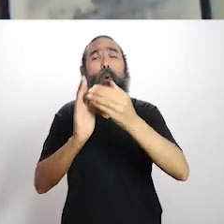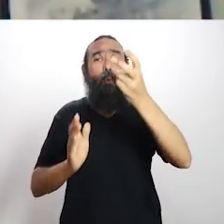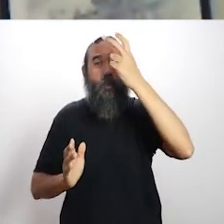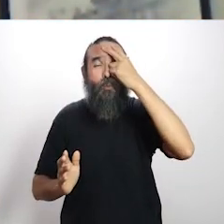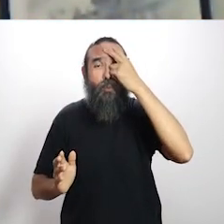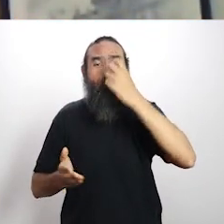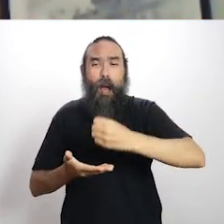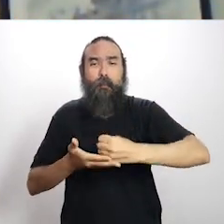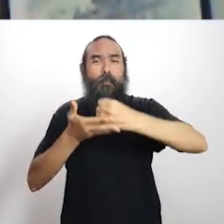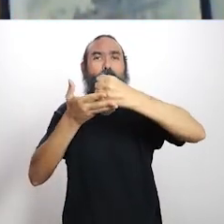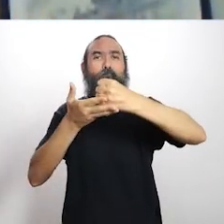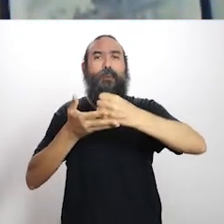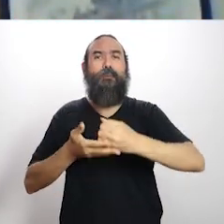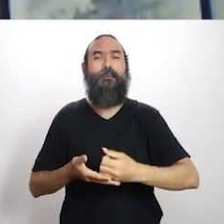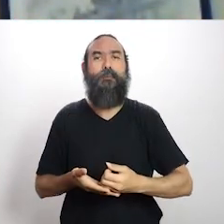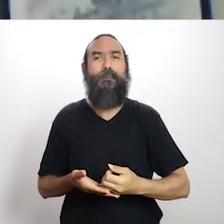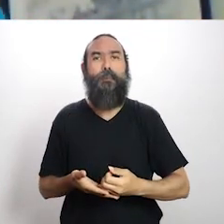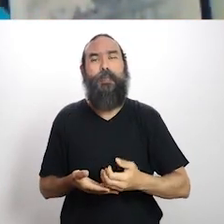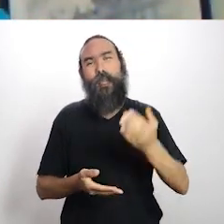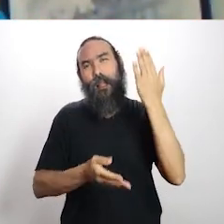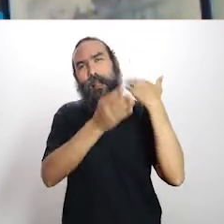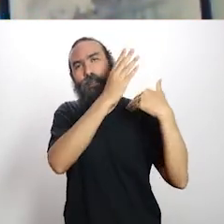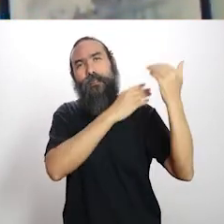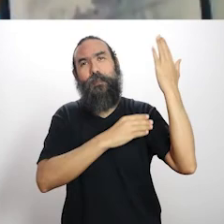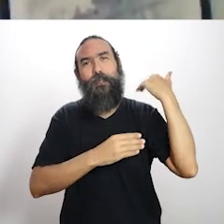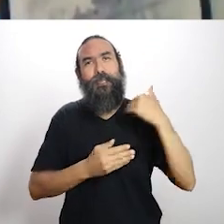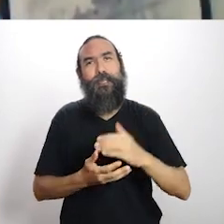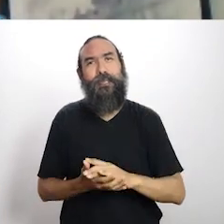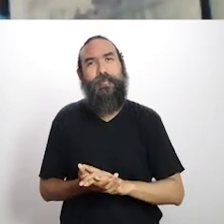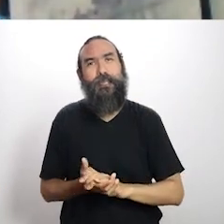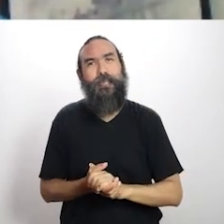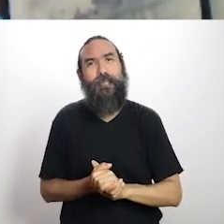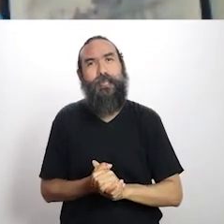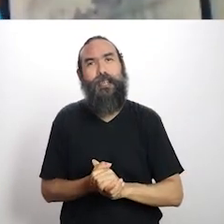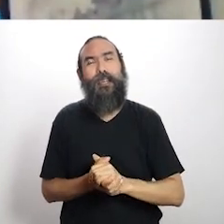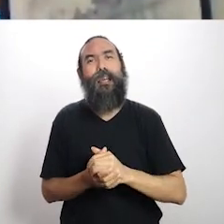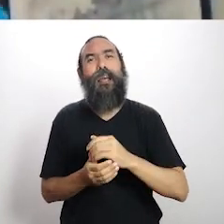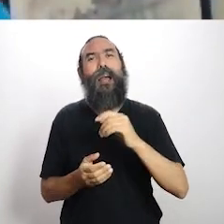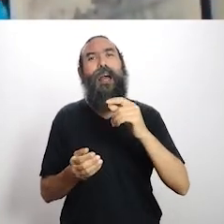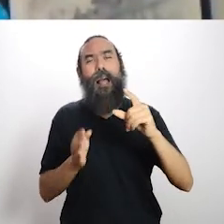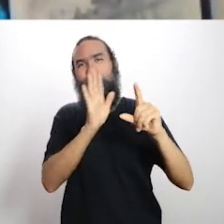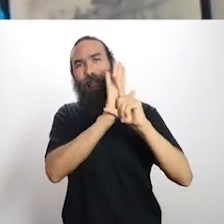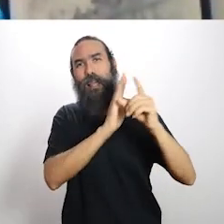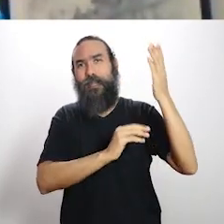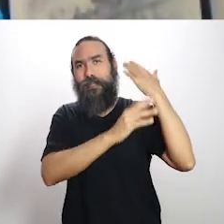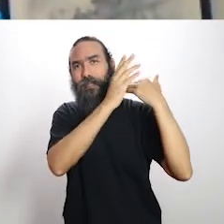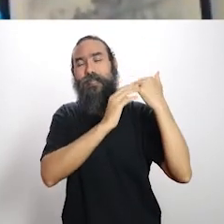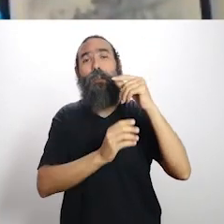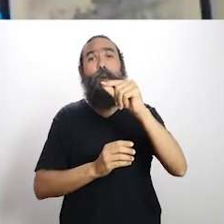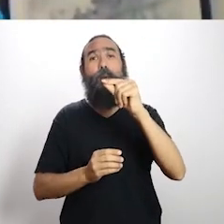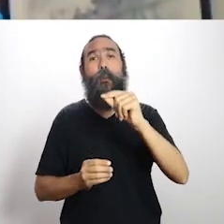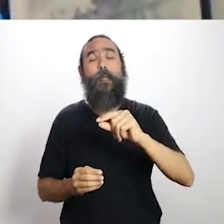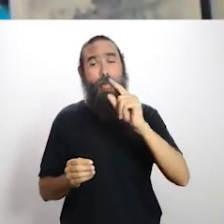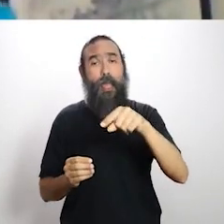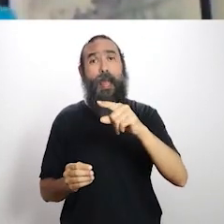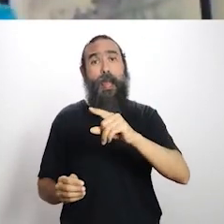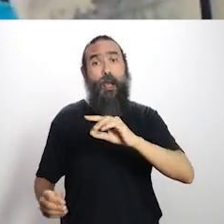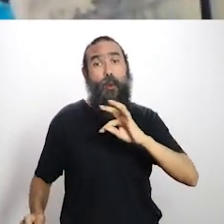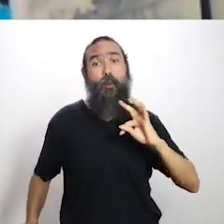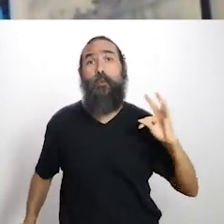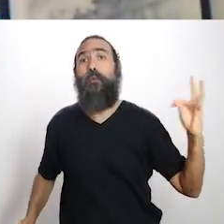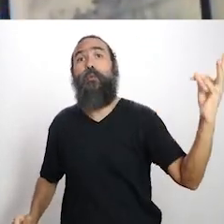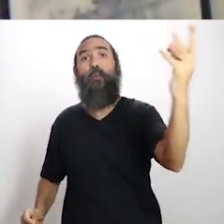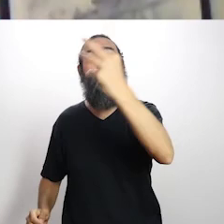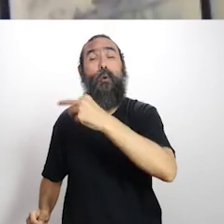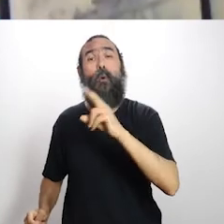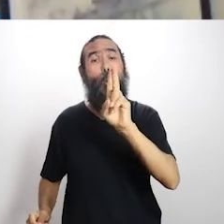do edital e da aquisição de ativos no item 3 aí é por seleção é 20% do recurso também é